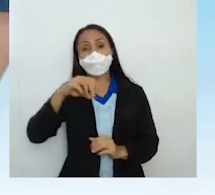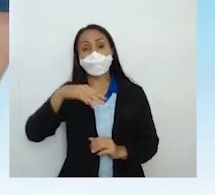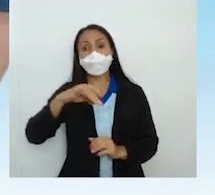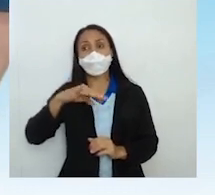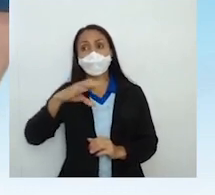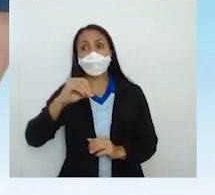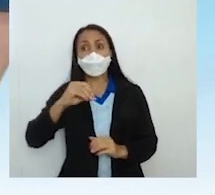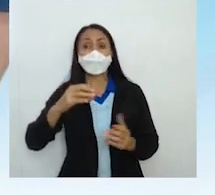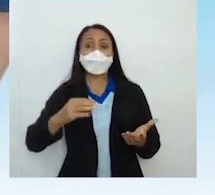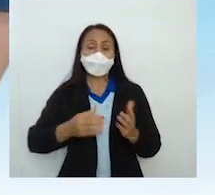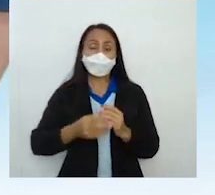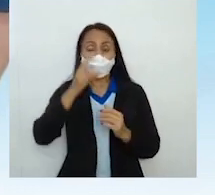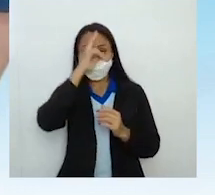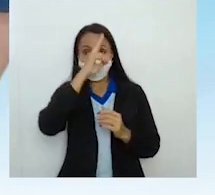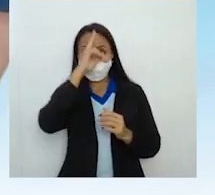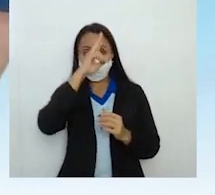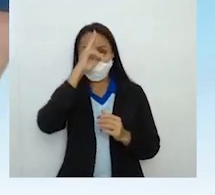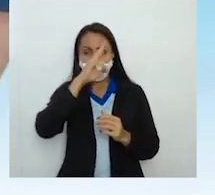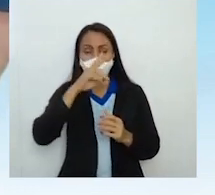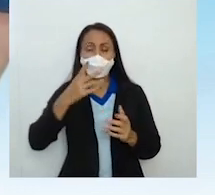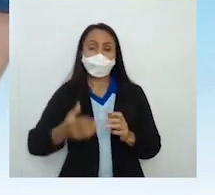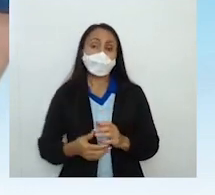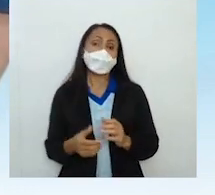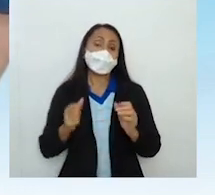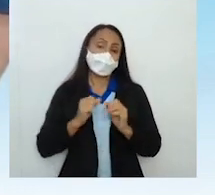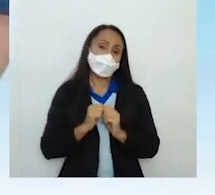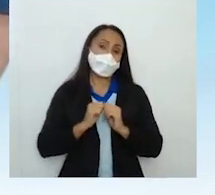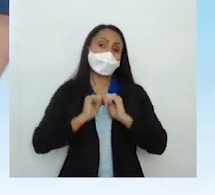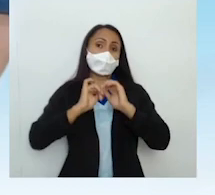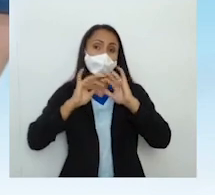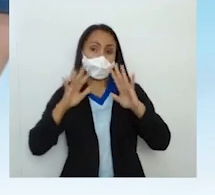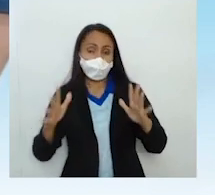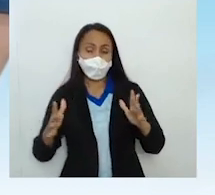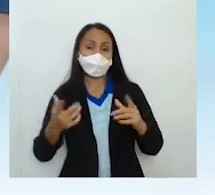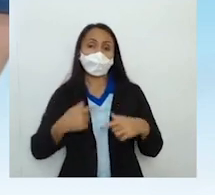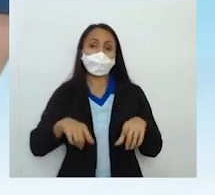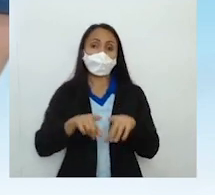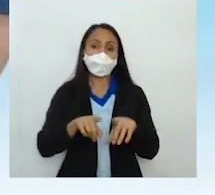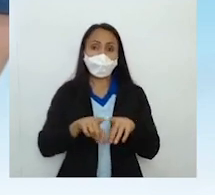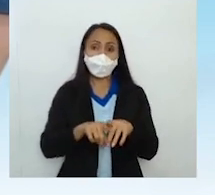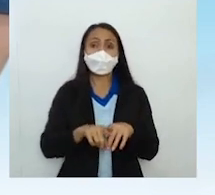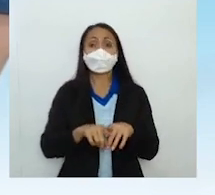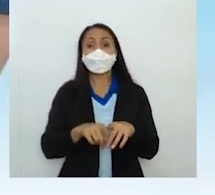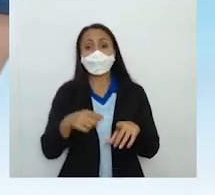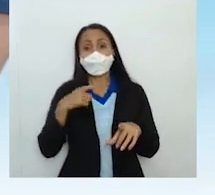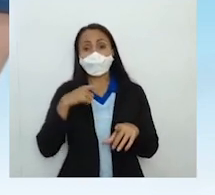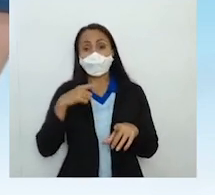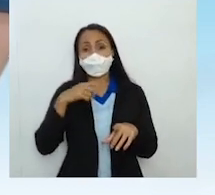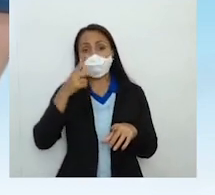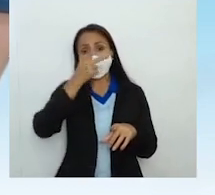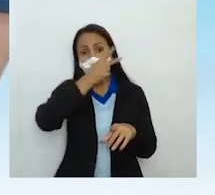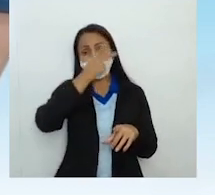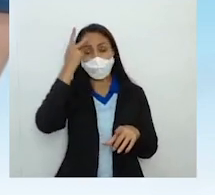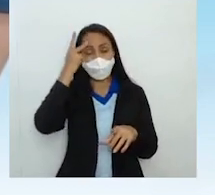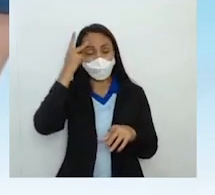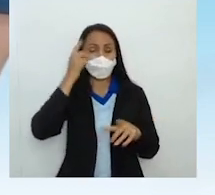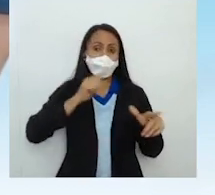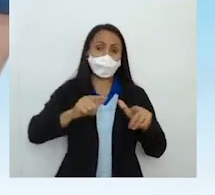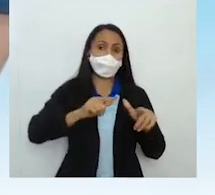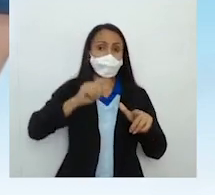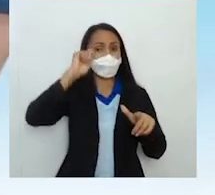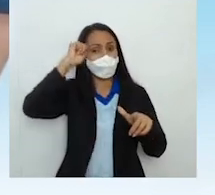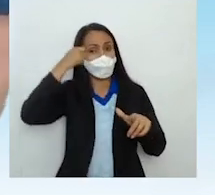que historicamente eram engenhos. E claro que supostamente deveria haver o quê? Pessoas escravizadas, não é isso? De fato.